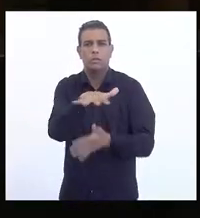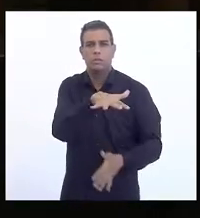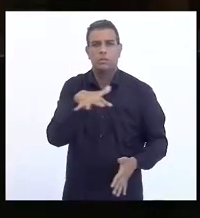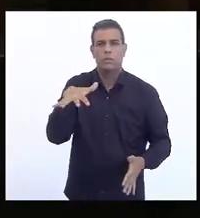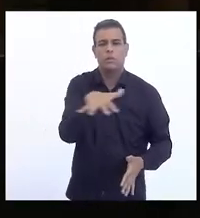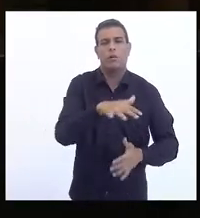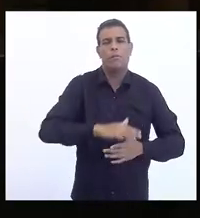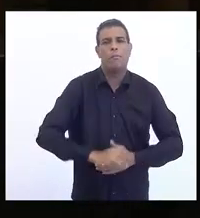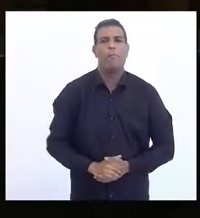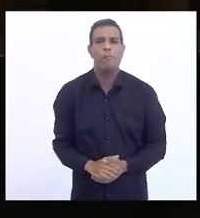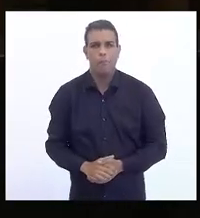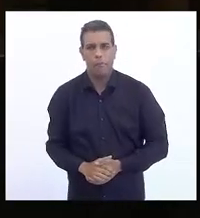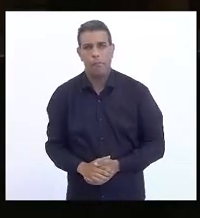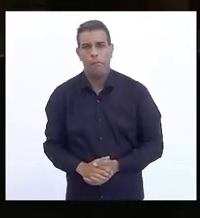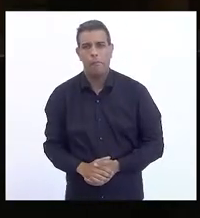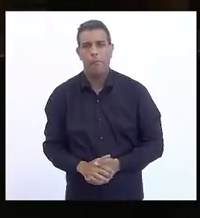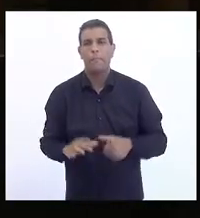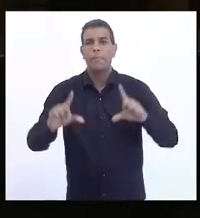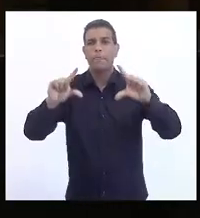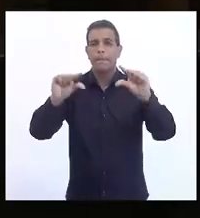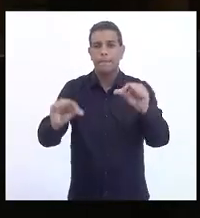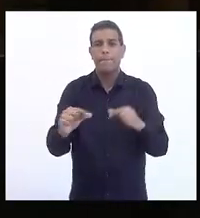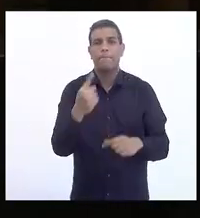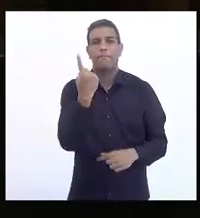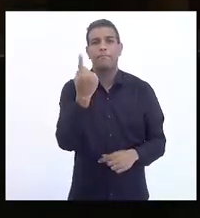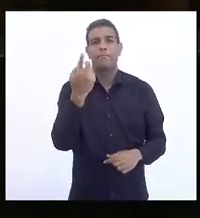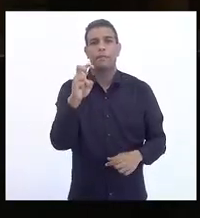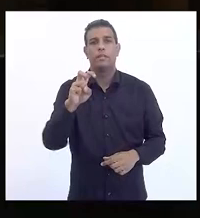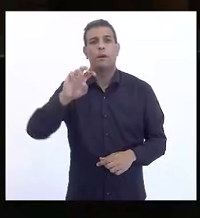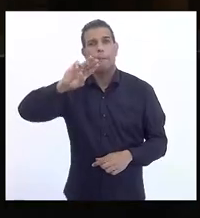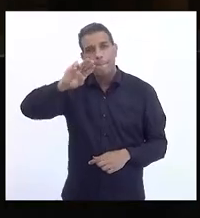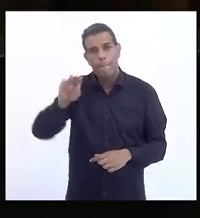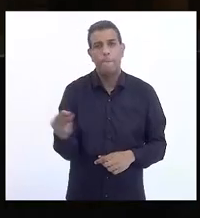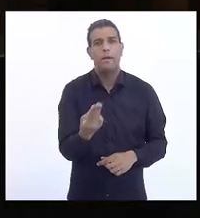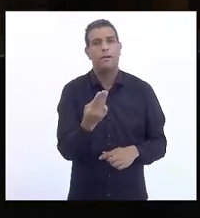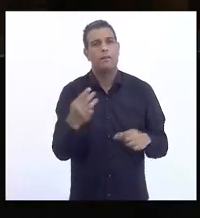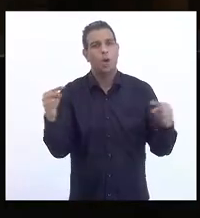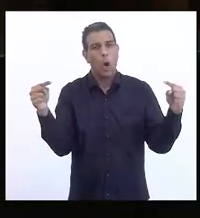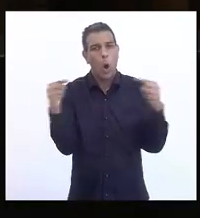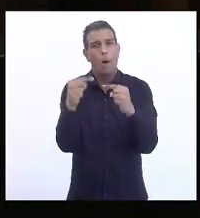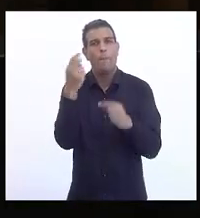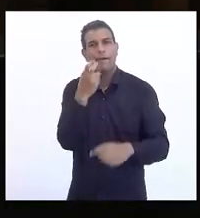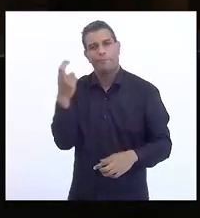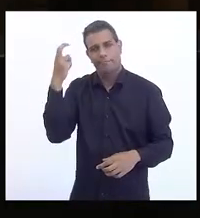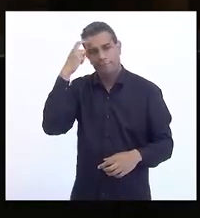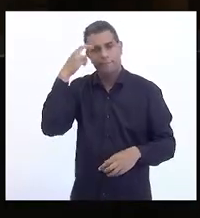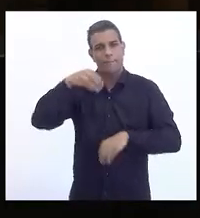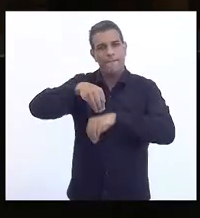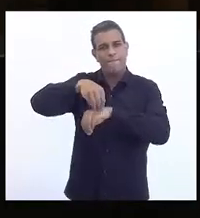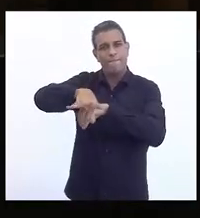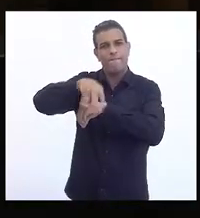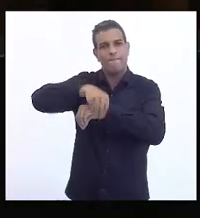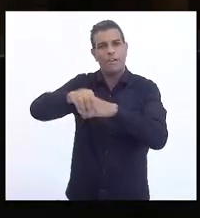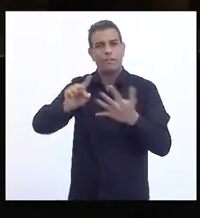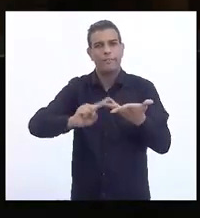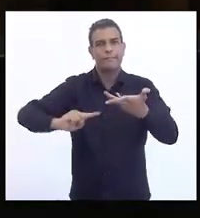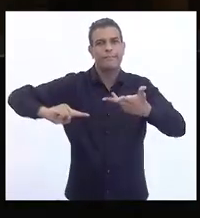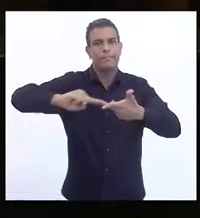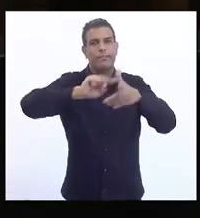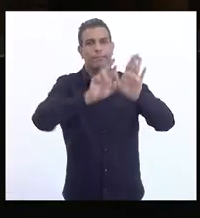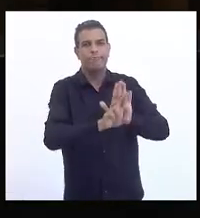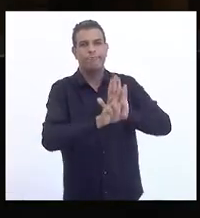seja, isso representa menos 15 milhões para inteligência e informação. Isso pode